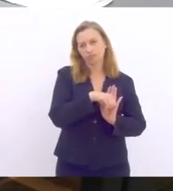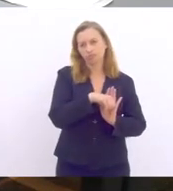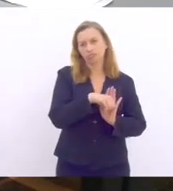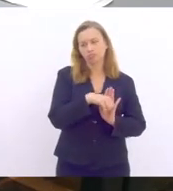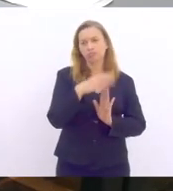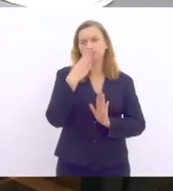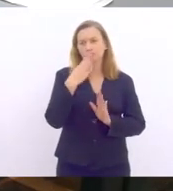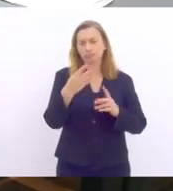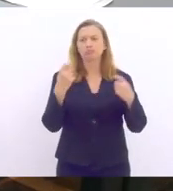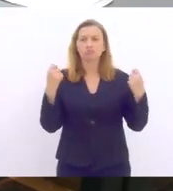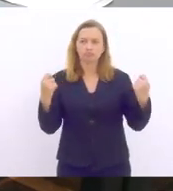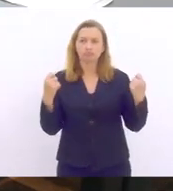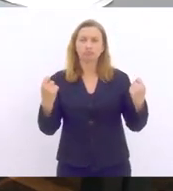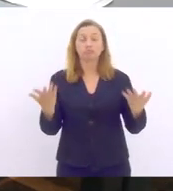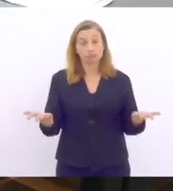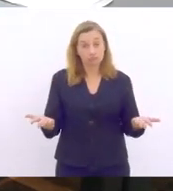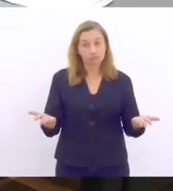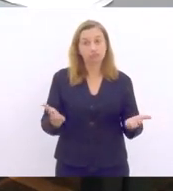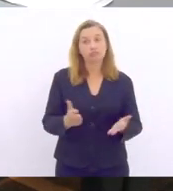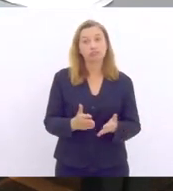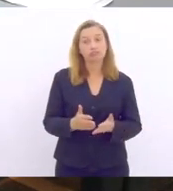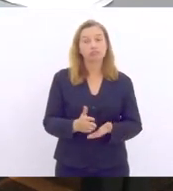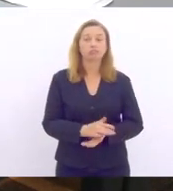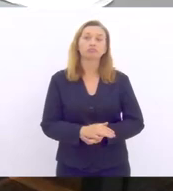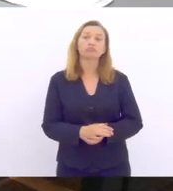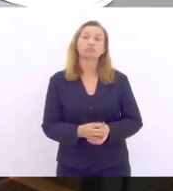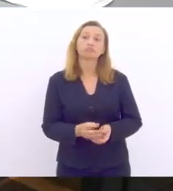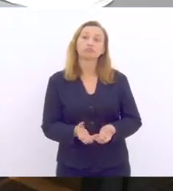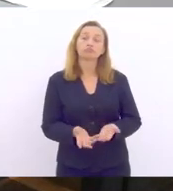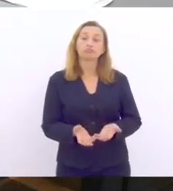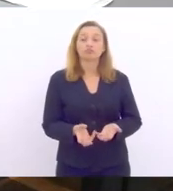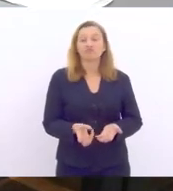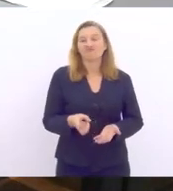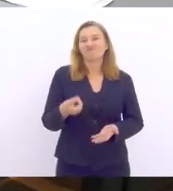criminaliza. Gera presunção de culpa,